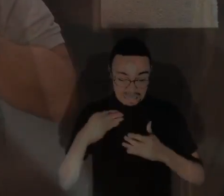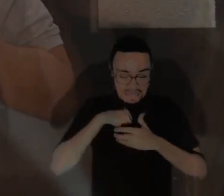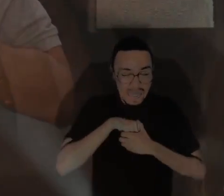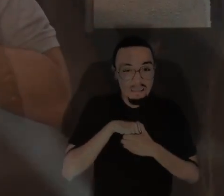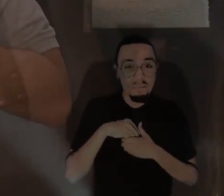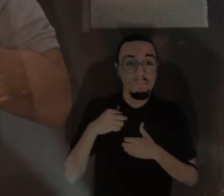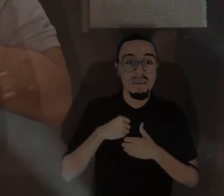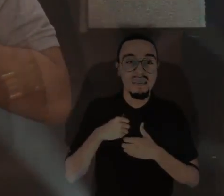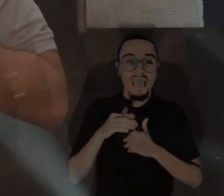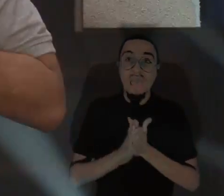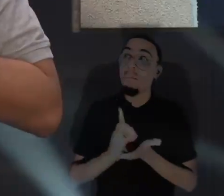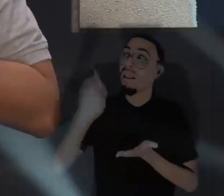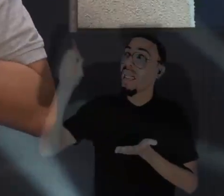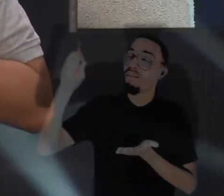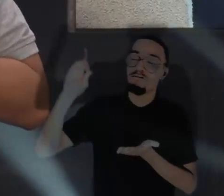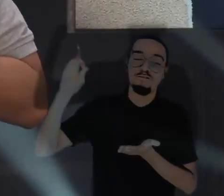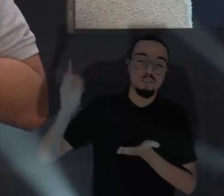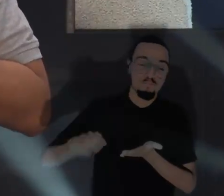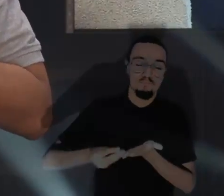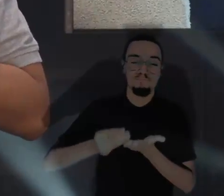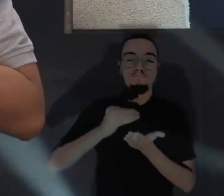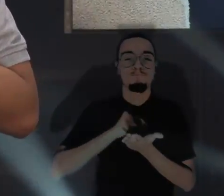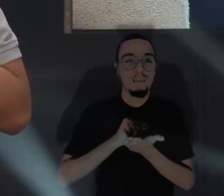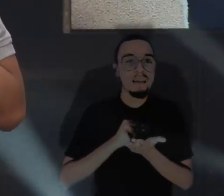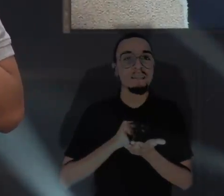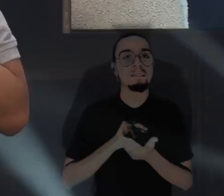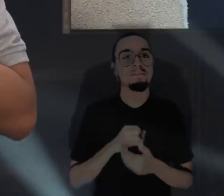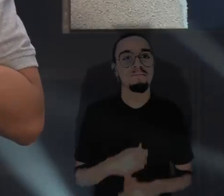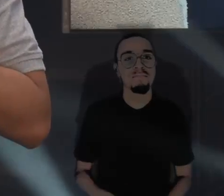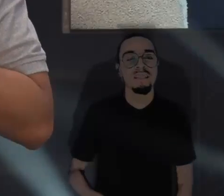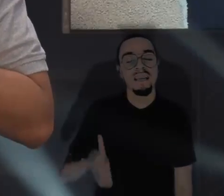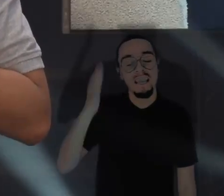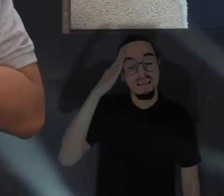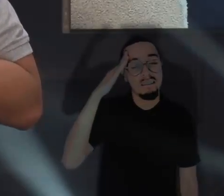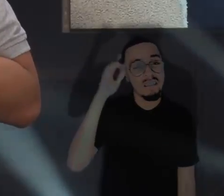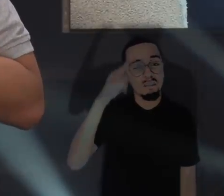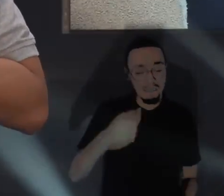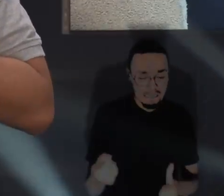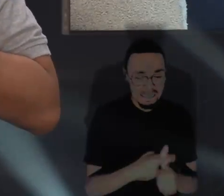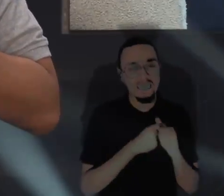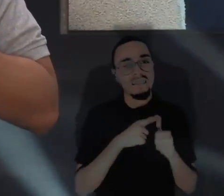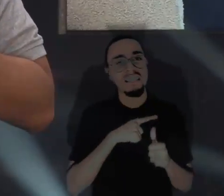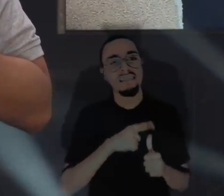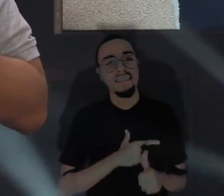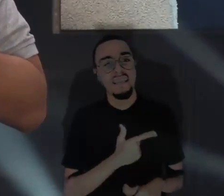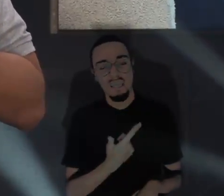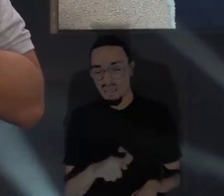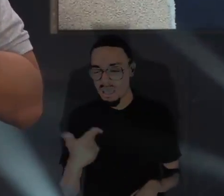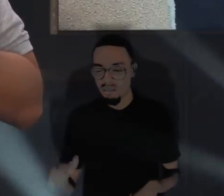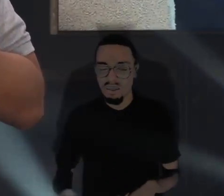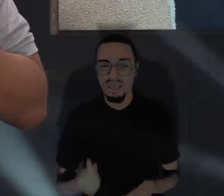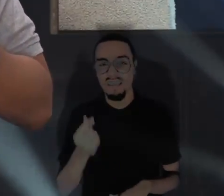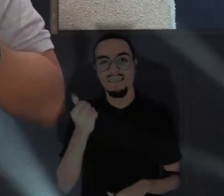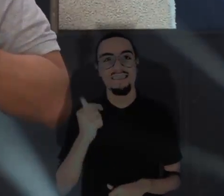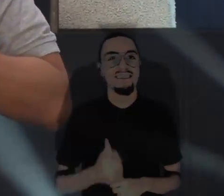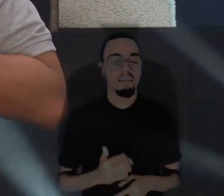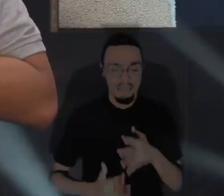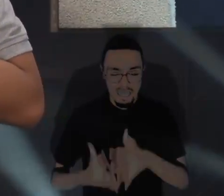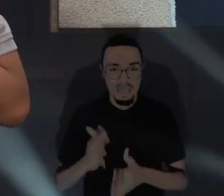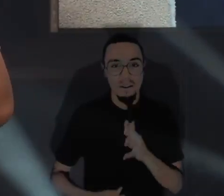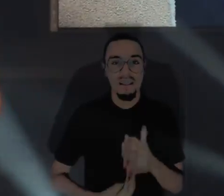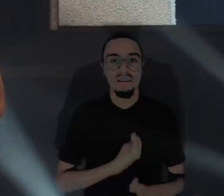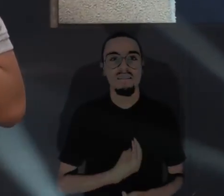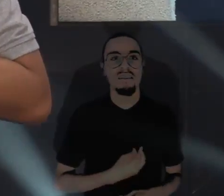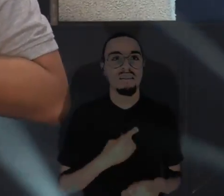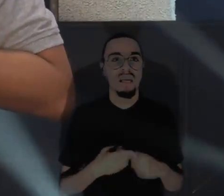força. Eu sei que você está endividado, você não tem dinheiro, eu sei que você está atrapalhado, você tem um monte de porquês na vida, mas com as